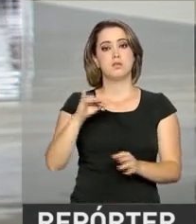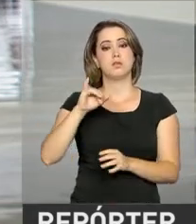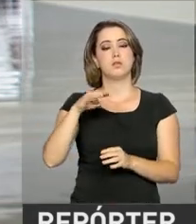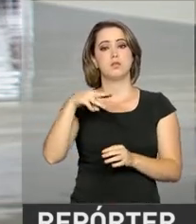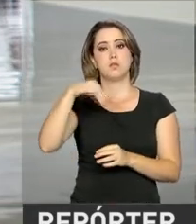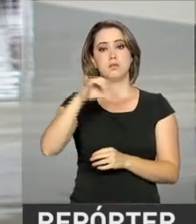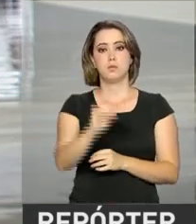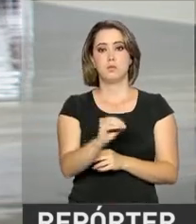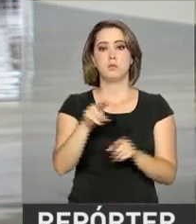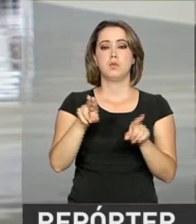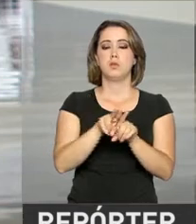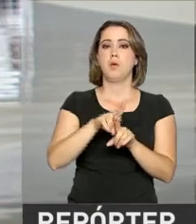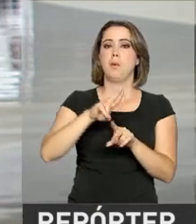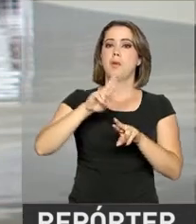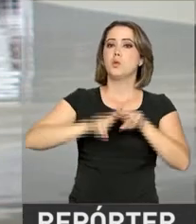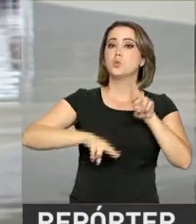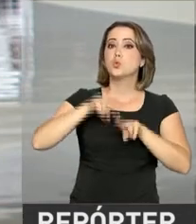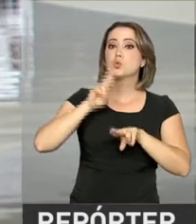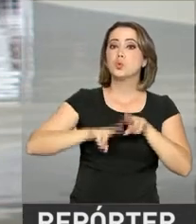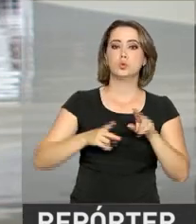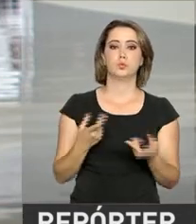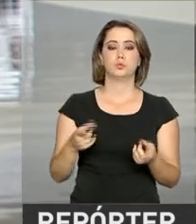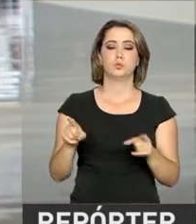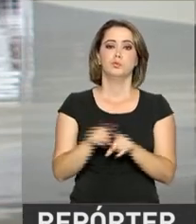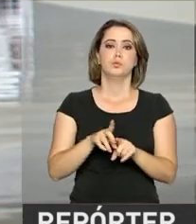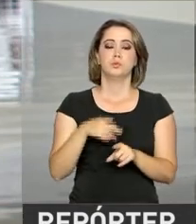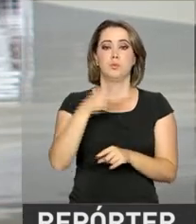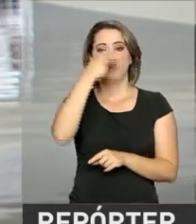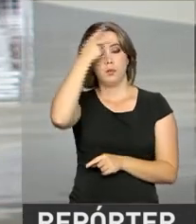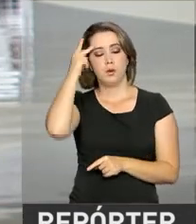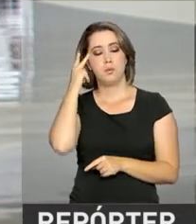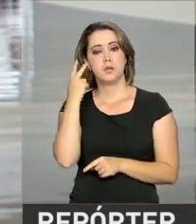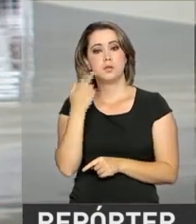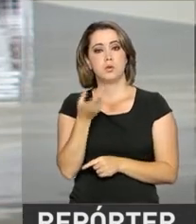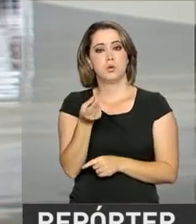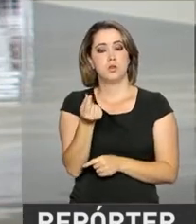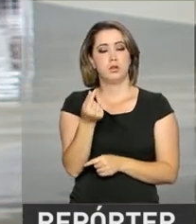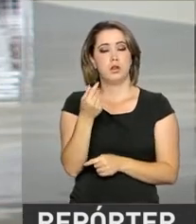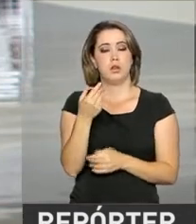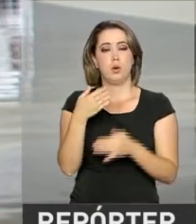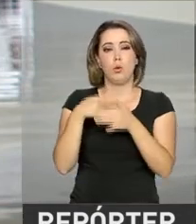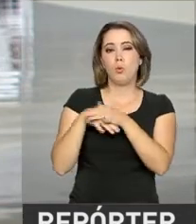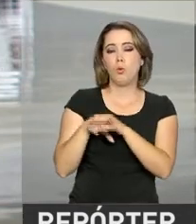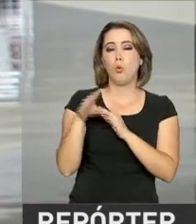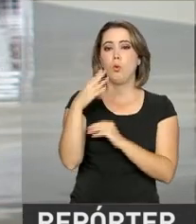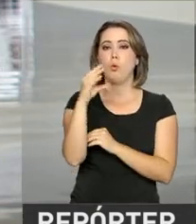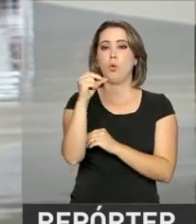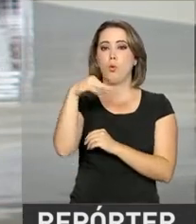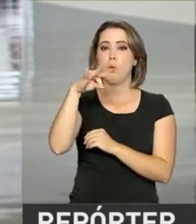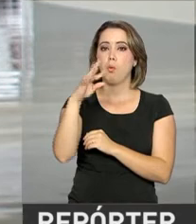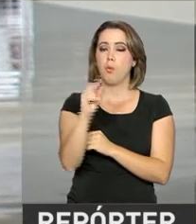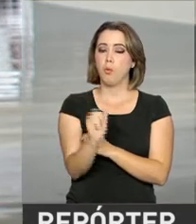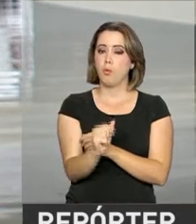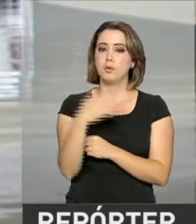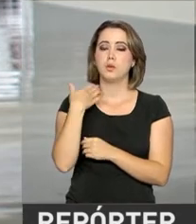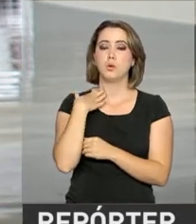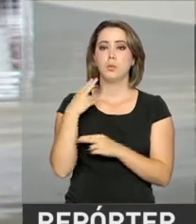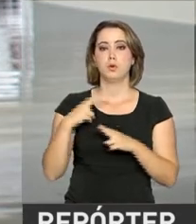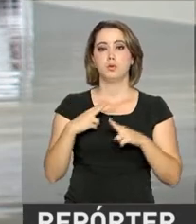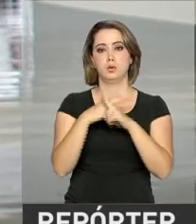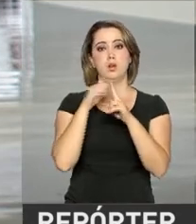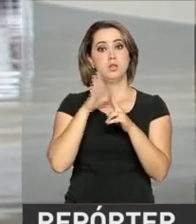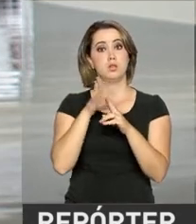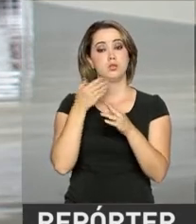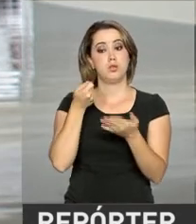de maio e junho. Para quem tem conta na Caixa Econômica Federal, o dinheiro já será depositado automaticamente